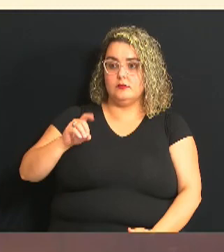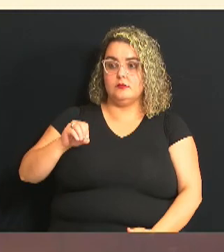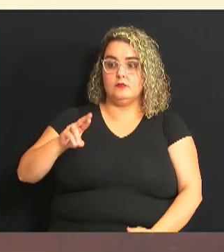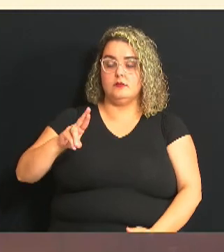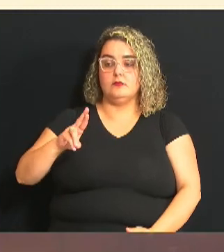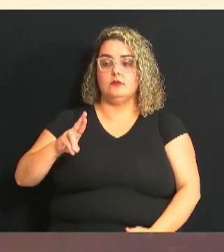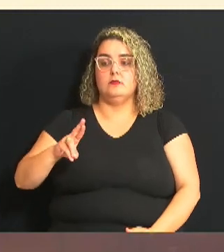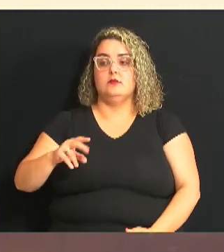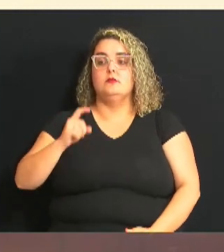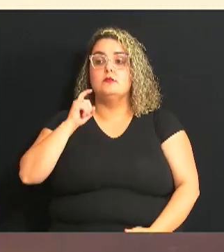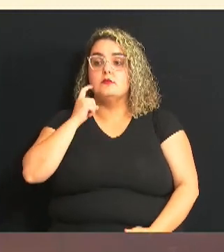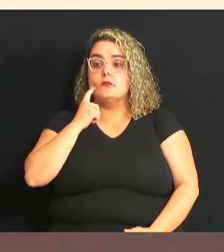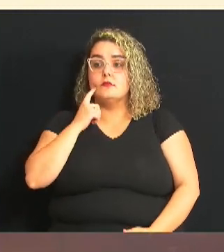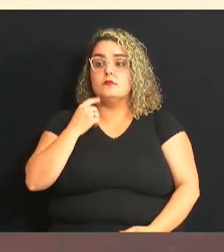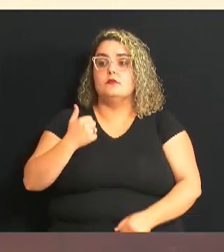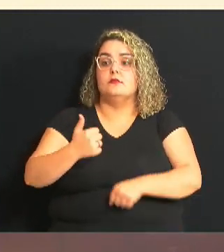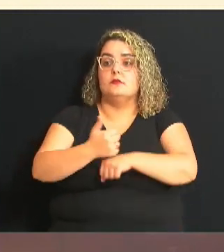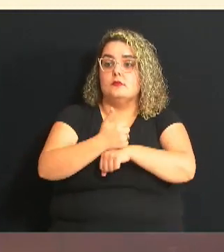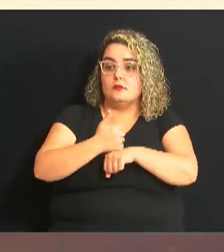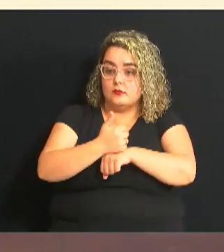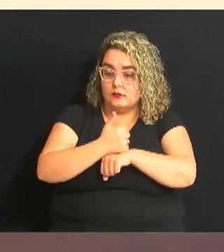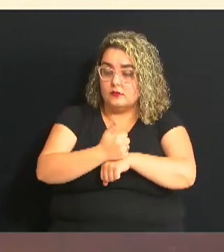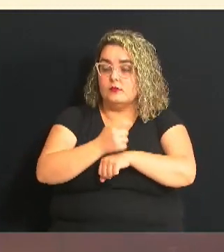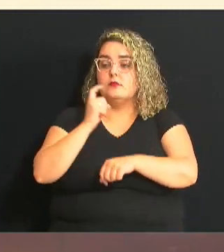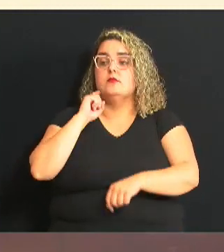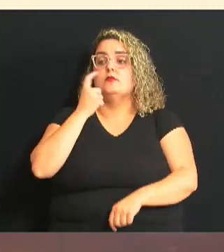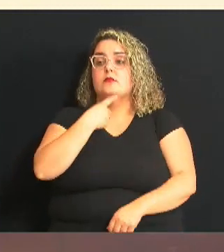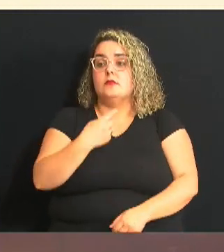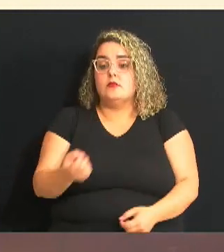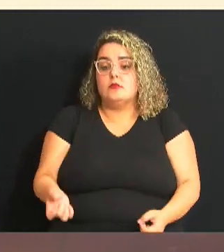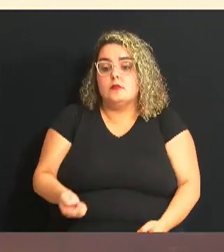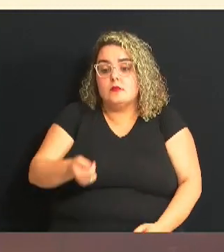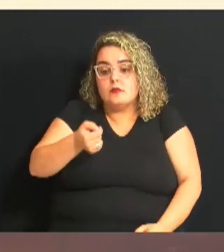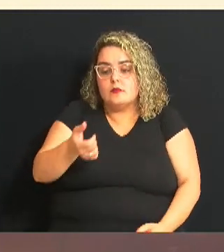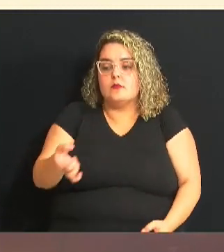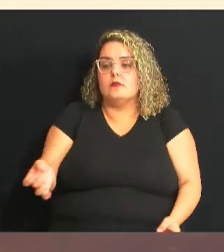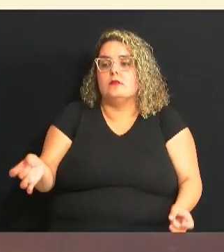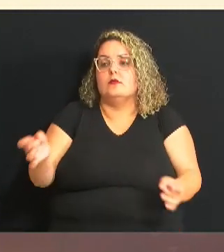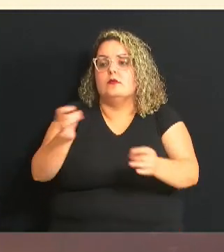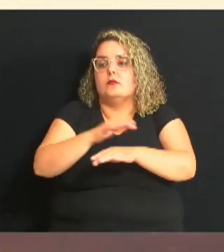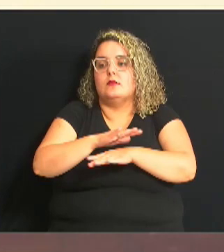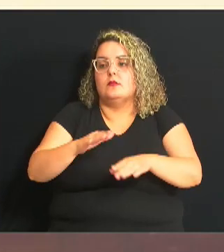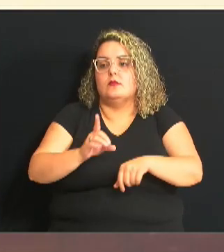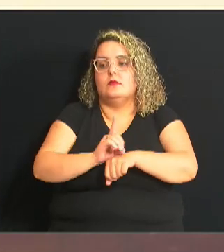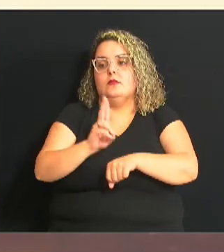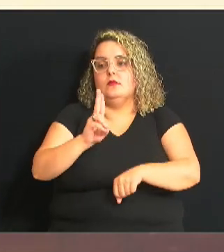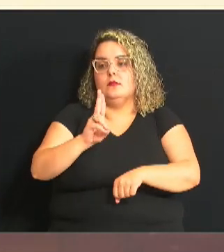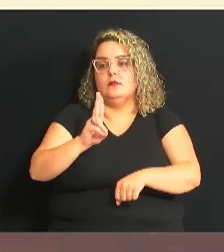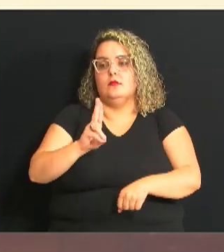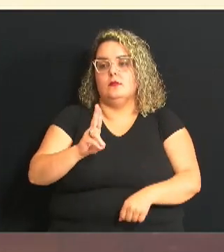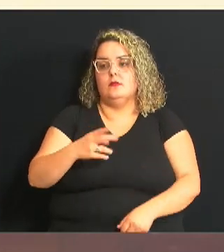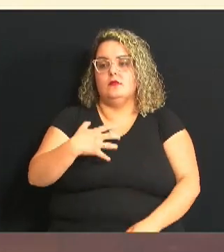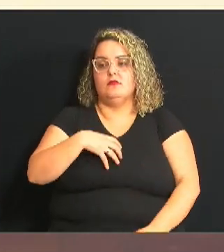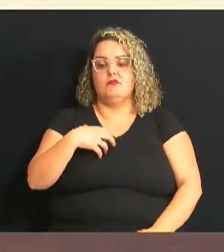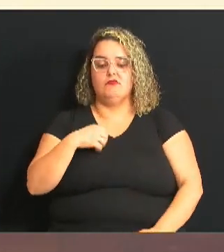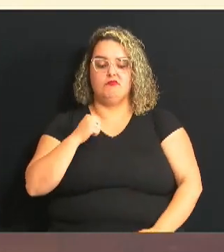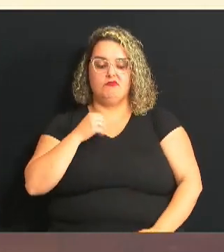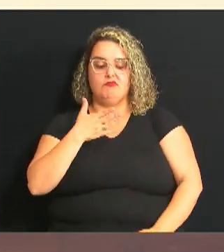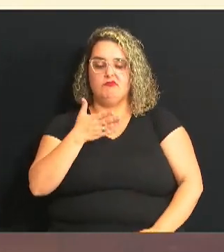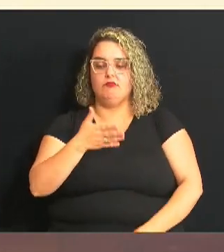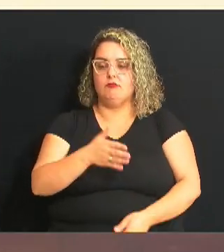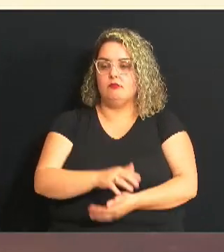que já estava quase concluindo o meu doutorado, e ele, né, de forma pejorativa,